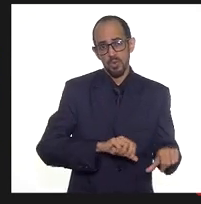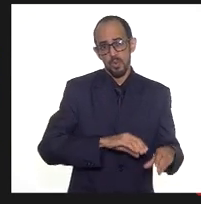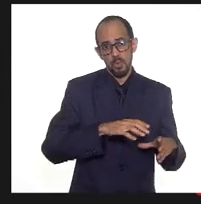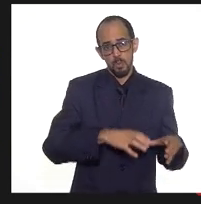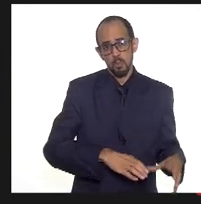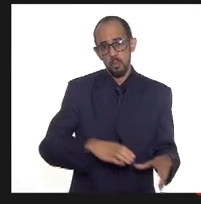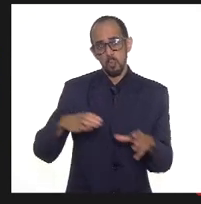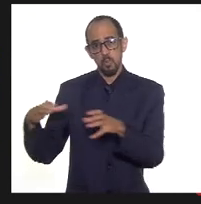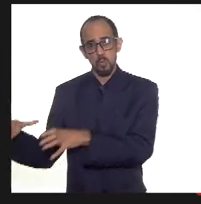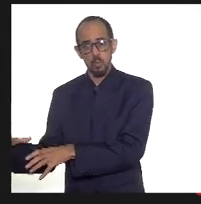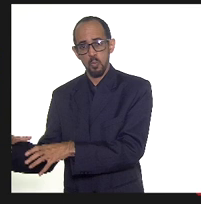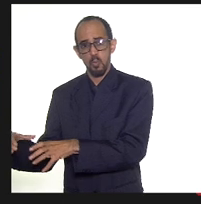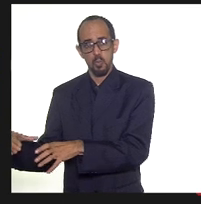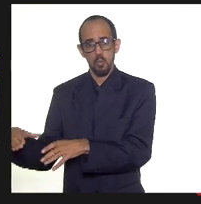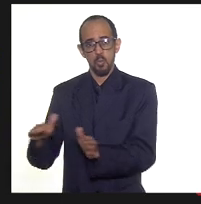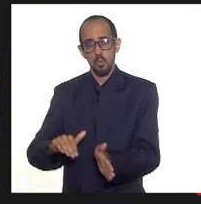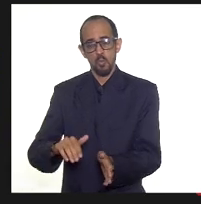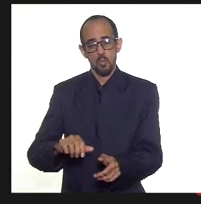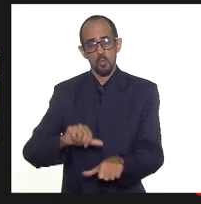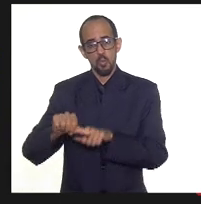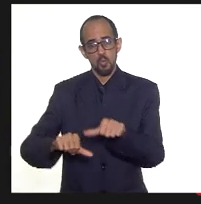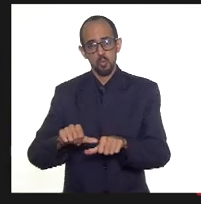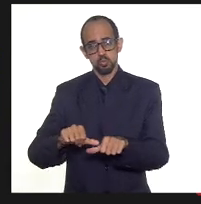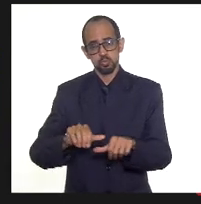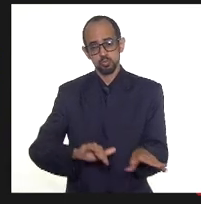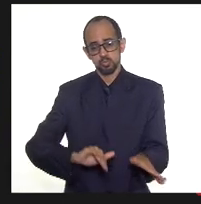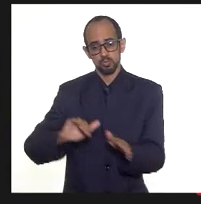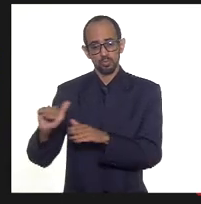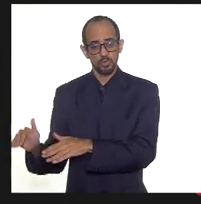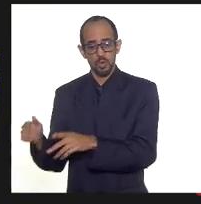partir da venda por